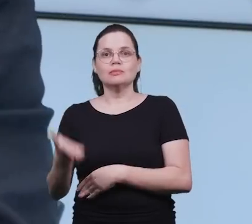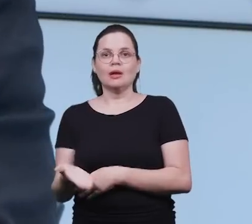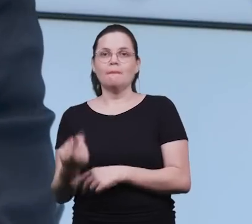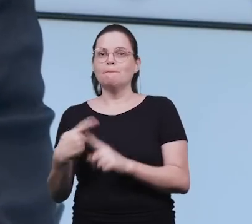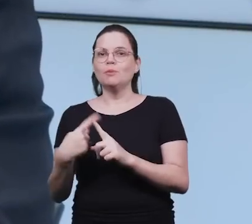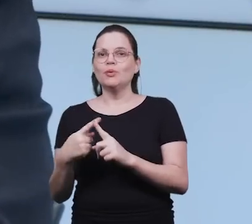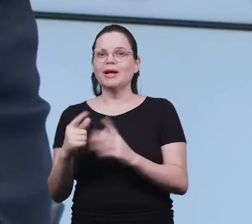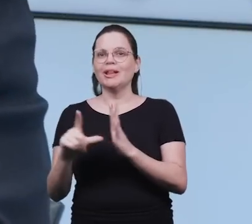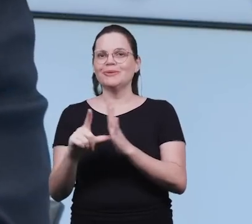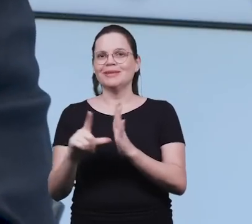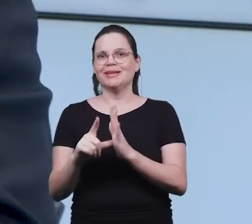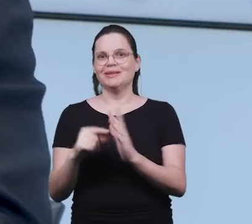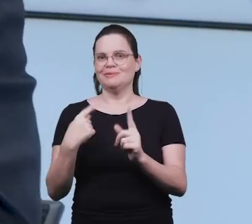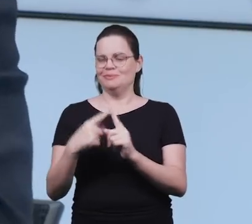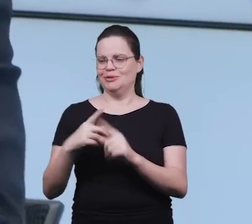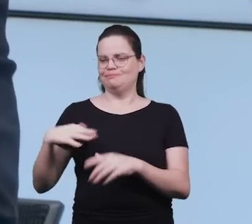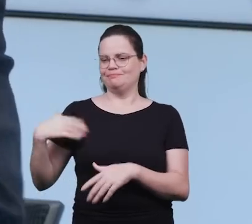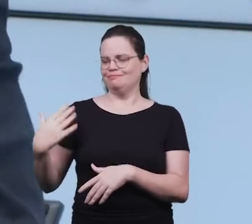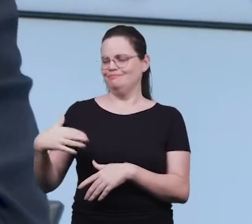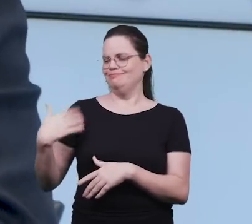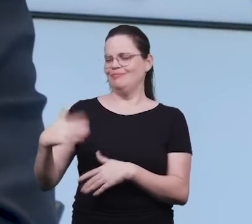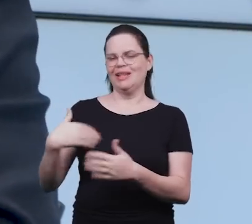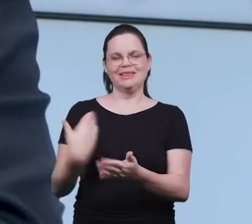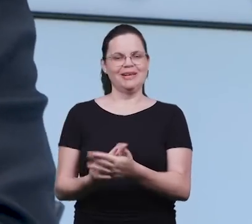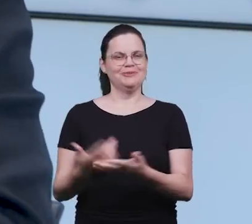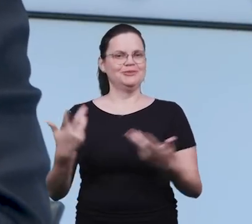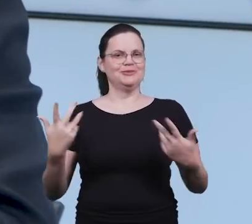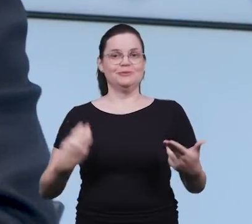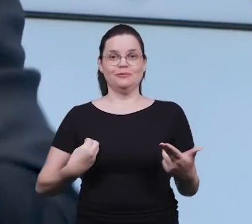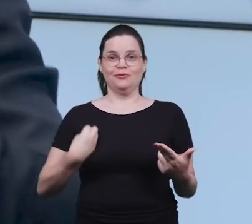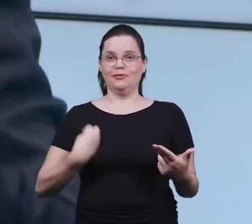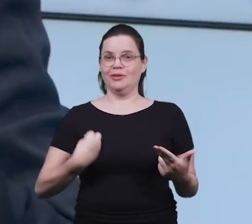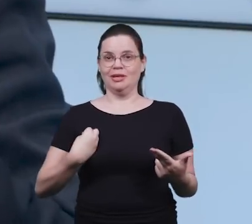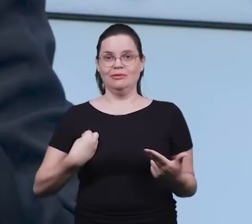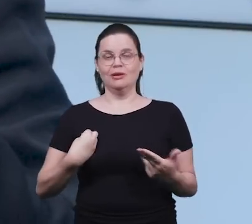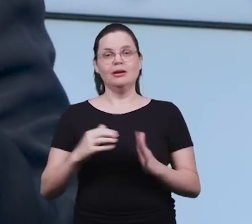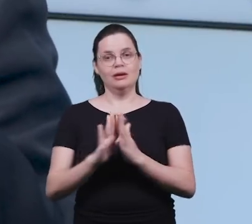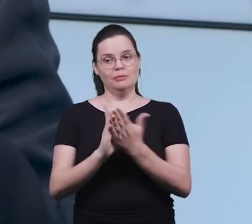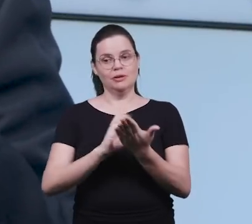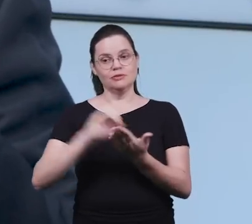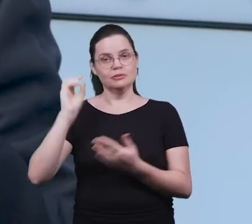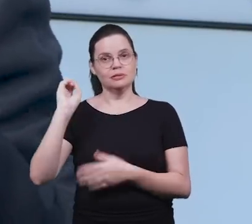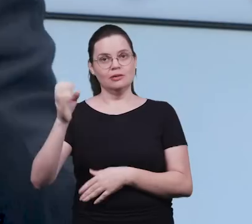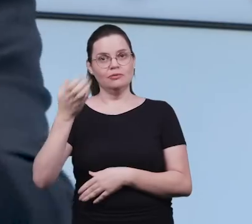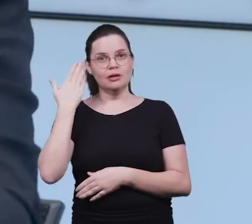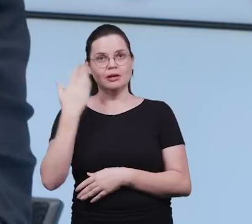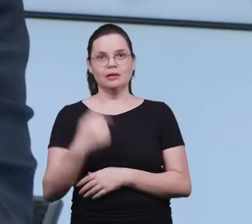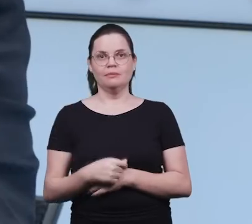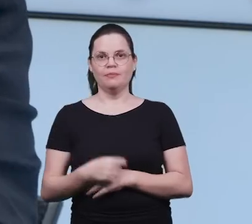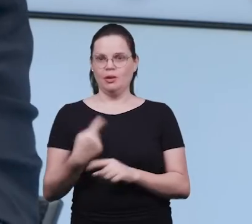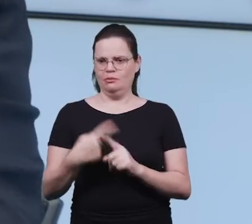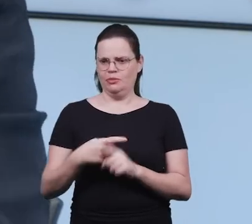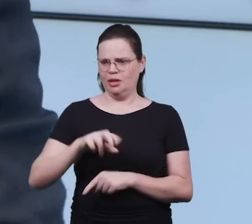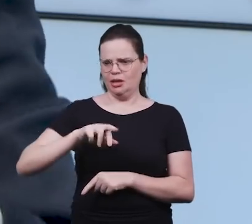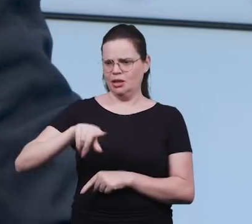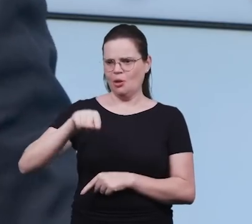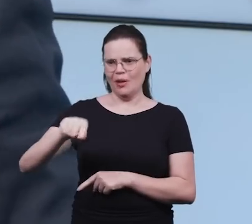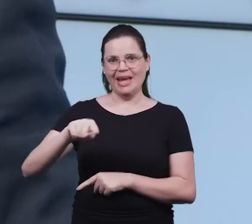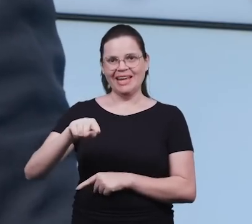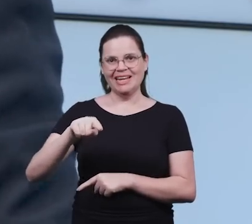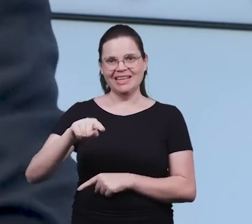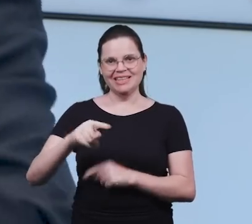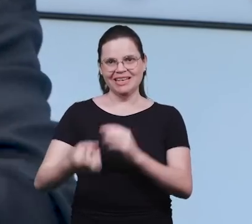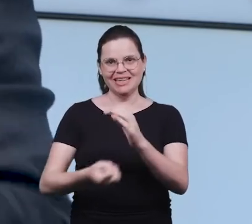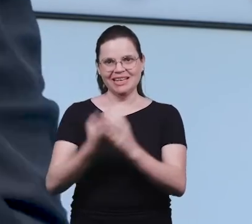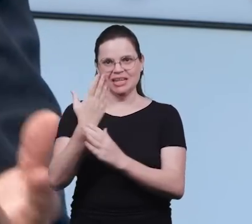continuidade até hoje, né? Que é a palavra, né? O tesouro não foi ele que criou o tesouro, ele encontrou o tesouro. É a